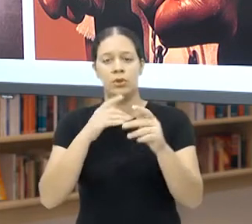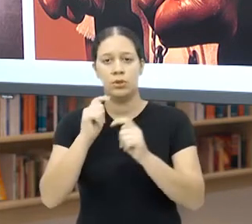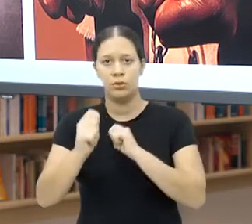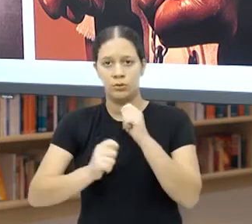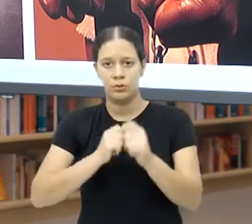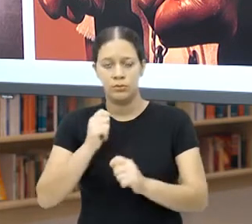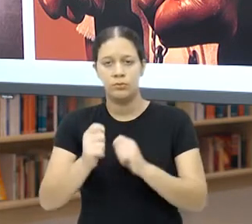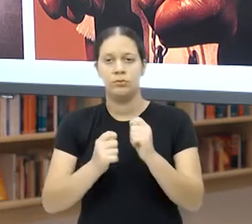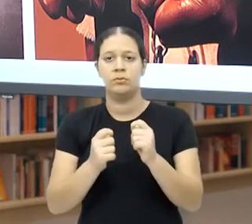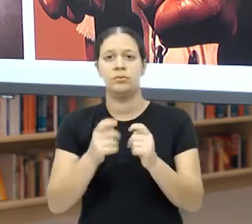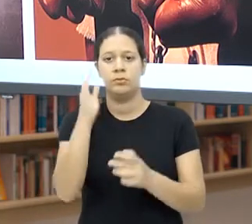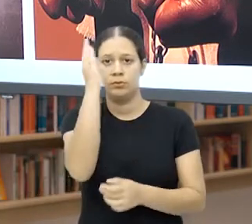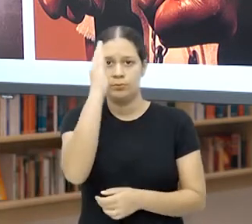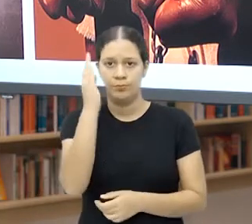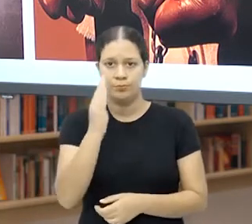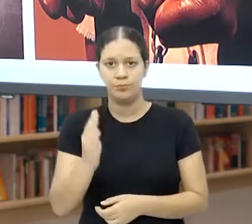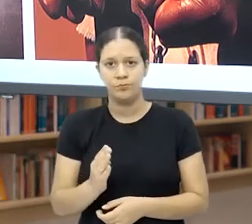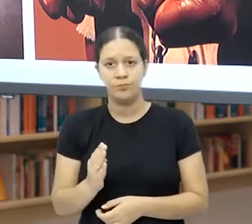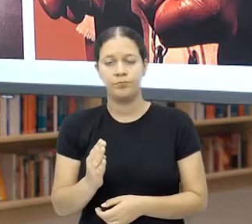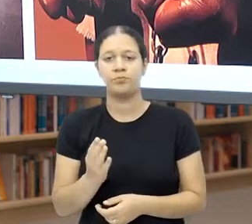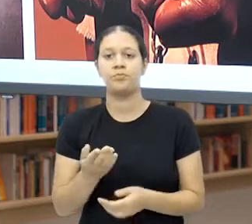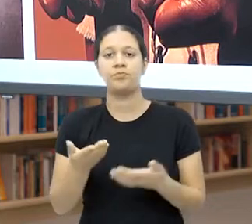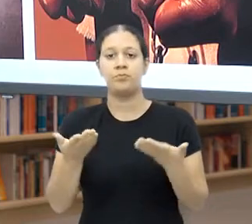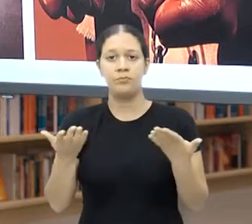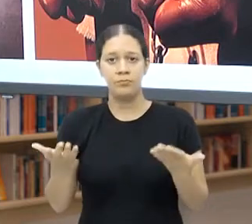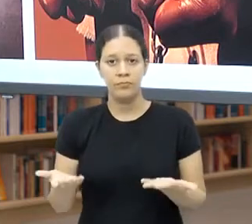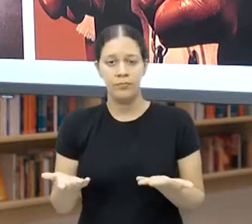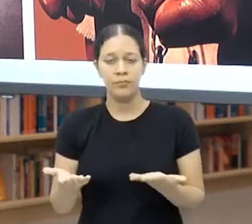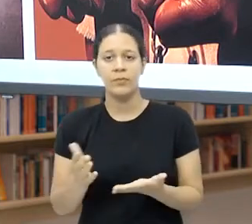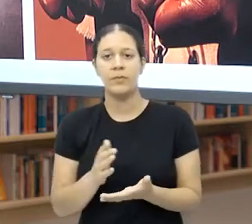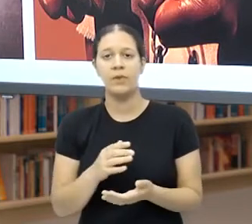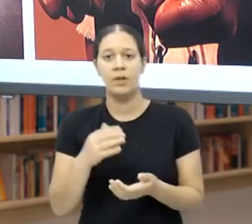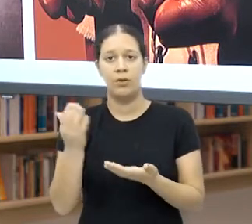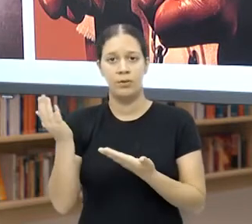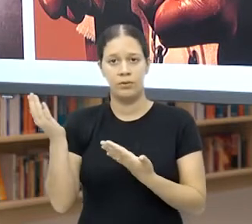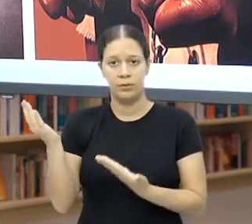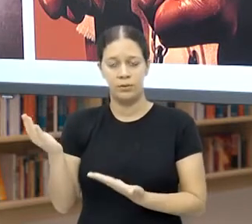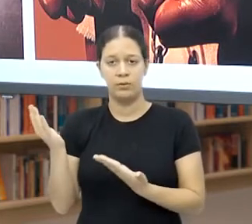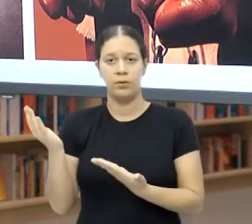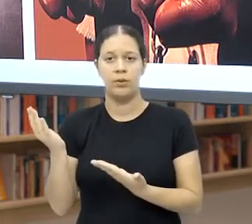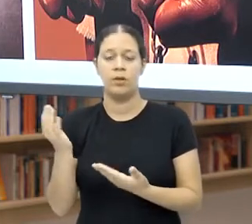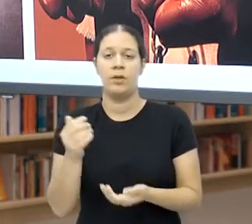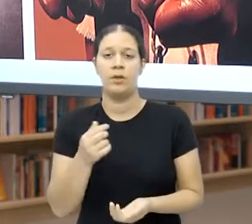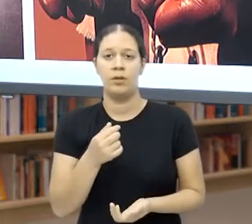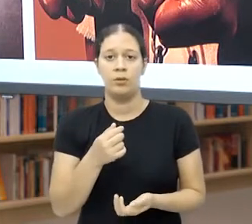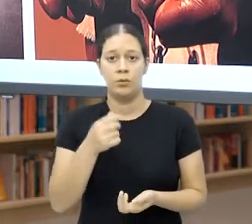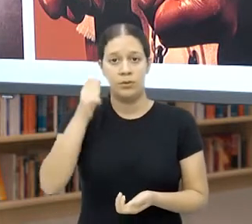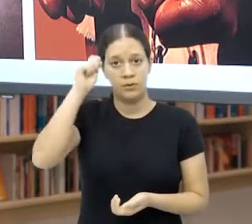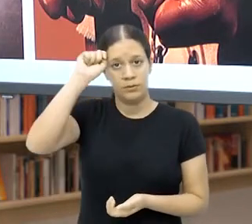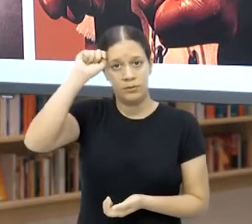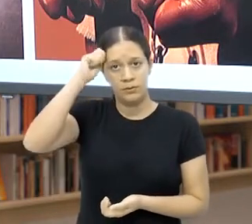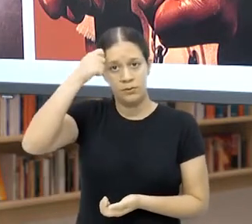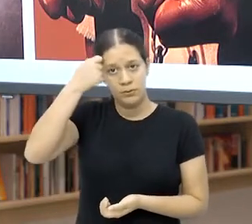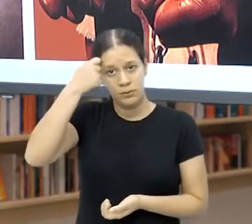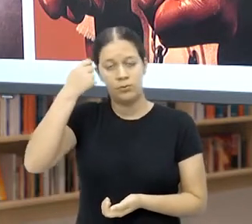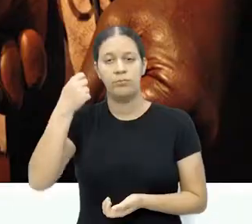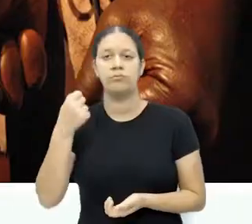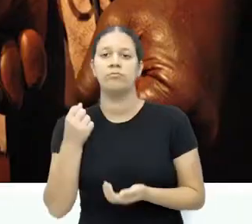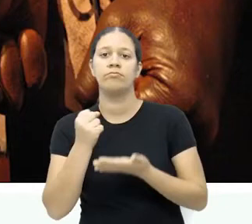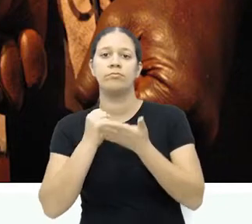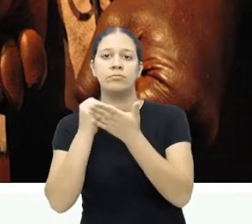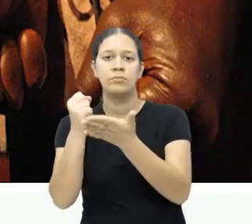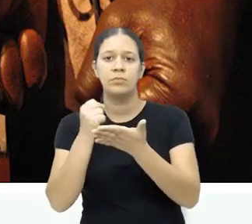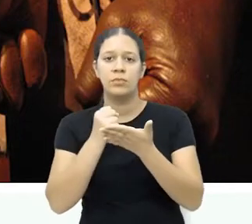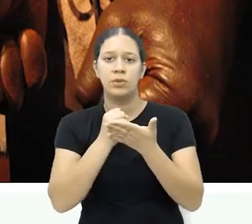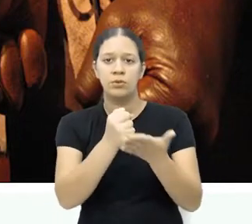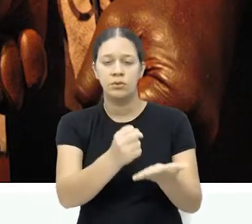econômico do Brasil. Portanto, essas imagens mostram aí que esses negros estavam gritando